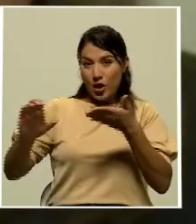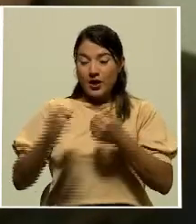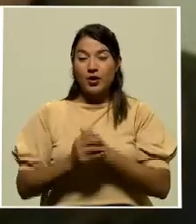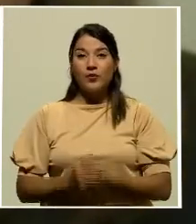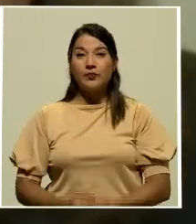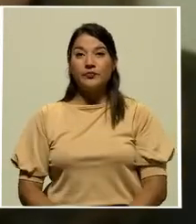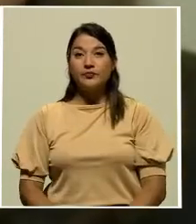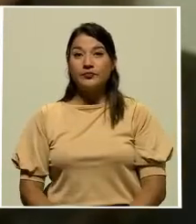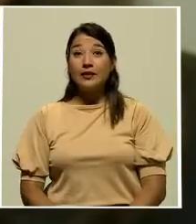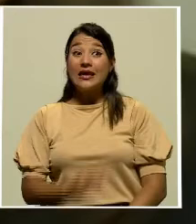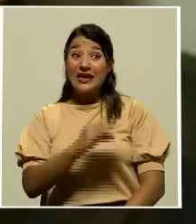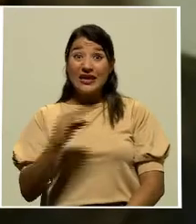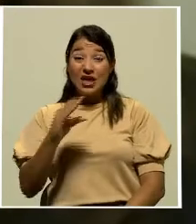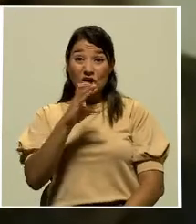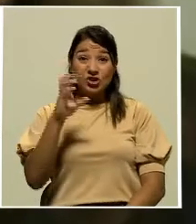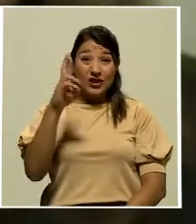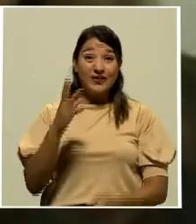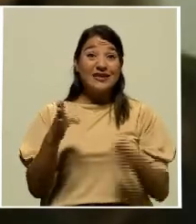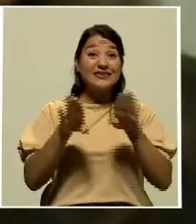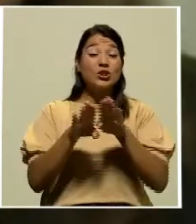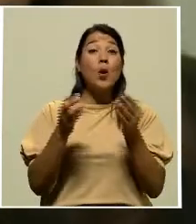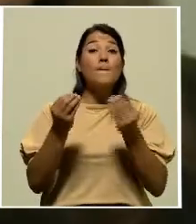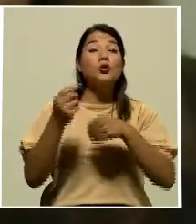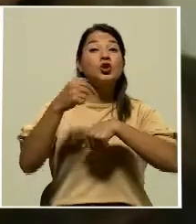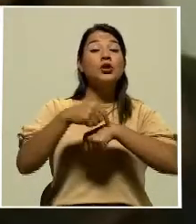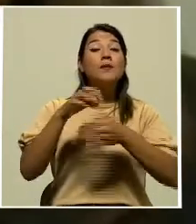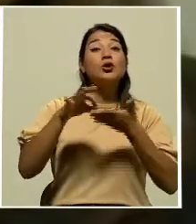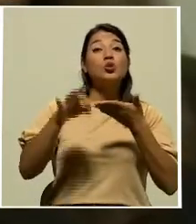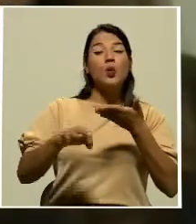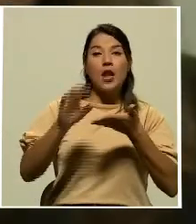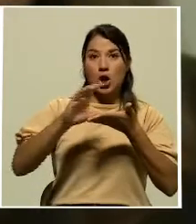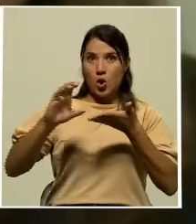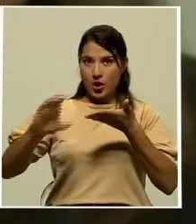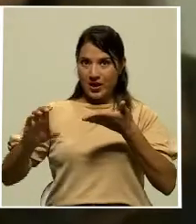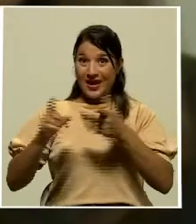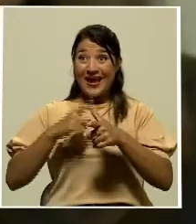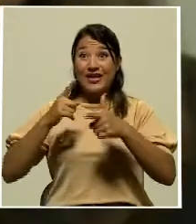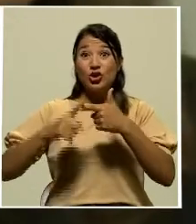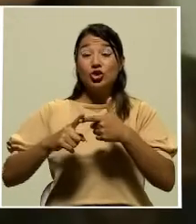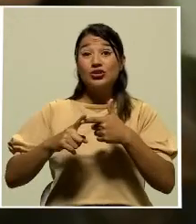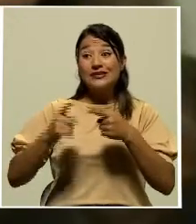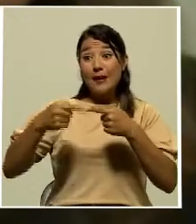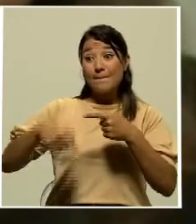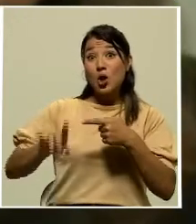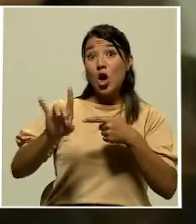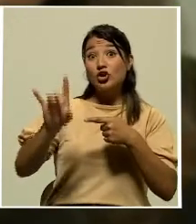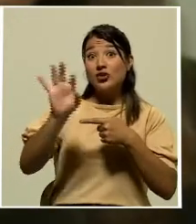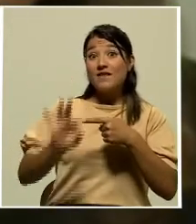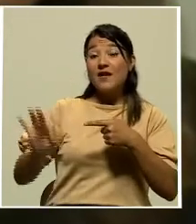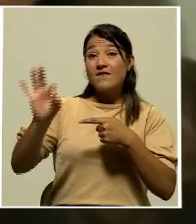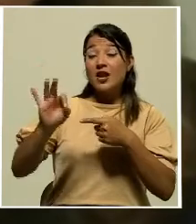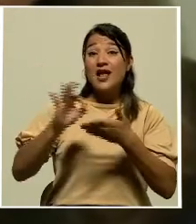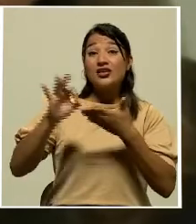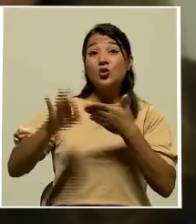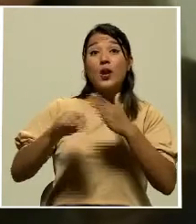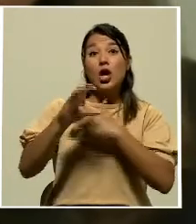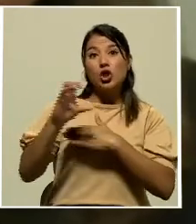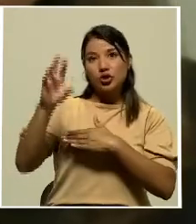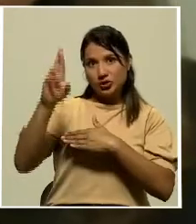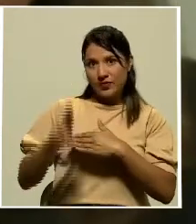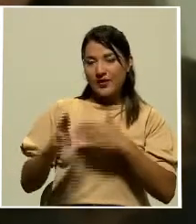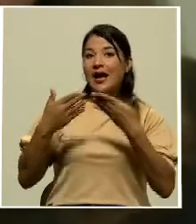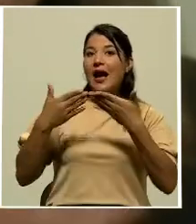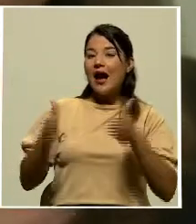escolas. Então, temos que ter em conta que em fevereiro, 8 de fevereiro, as escolas de Costa Rica estarão